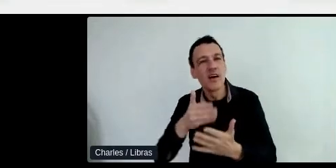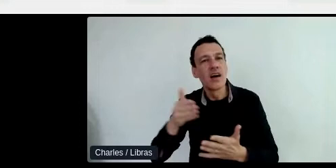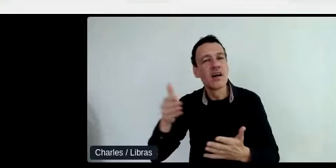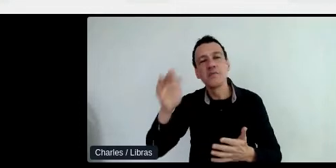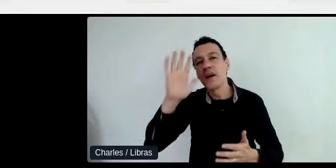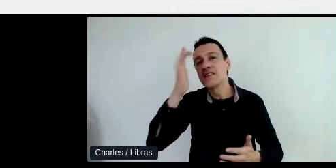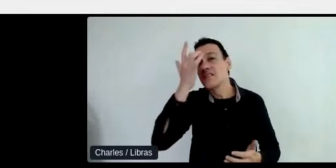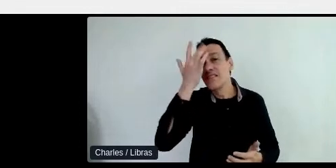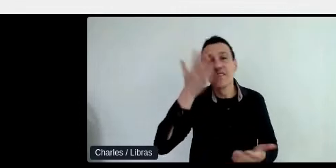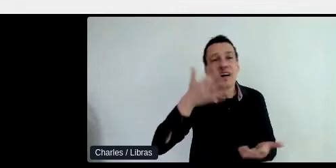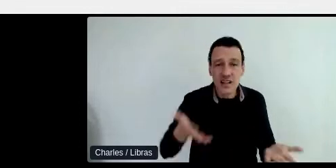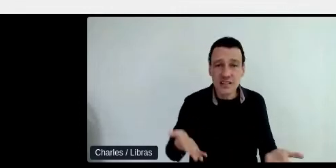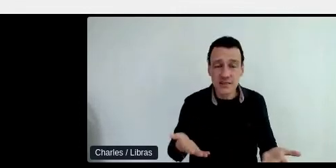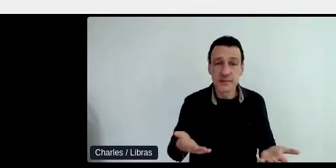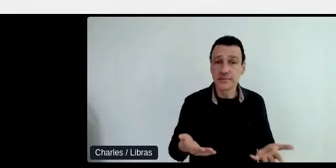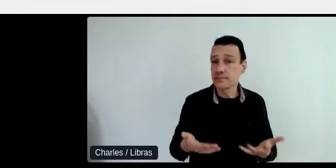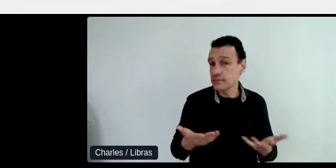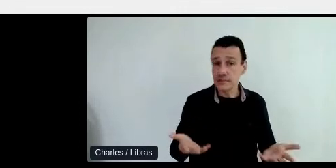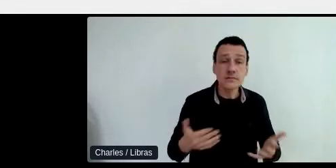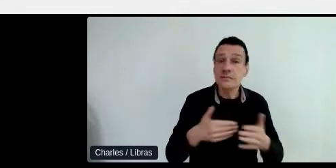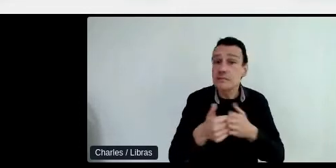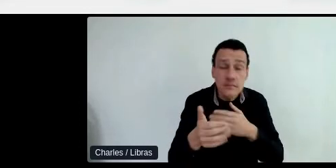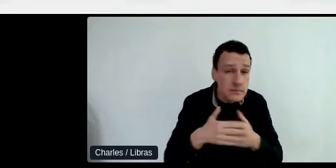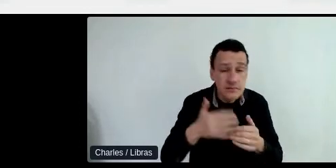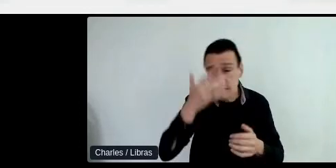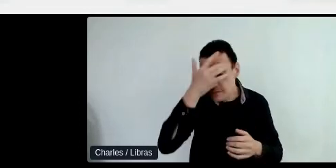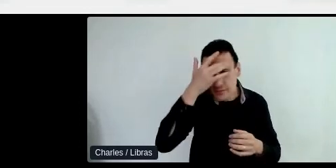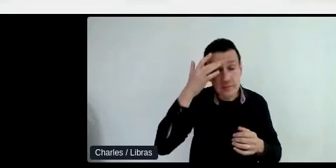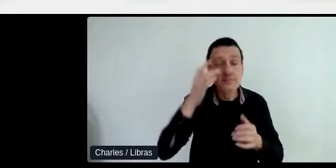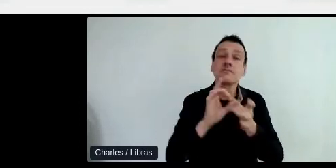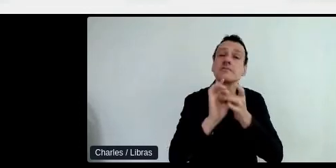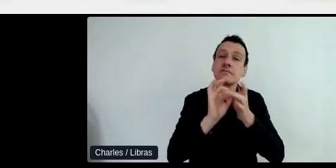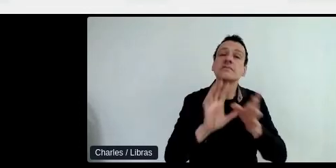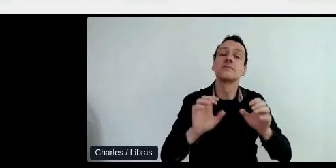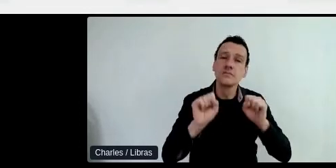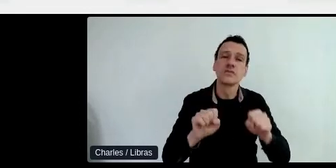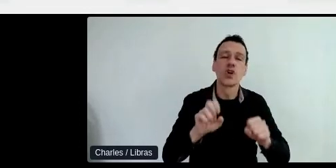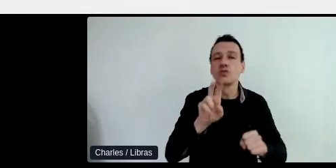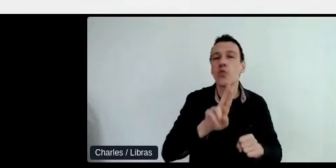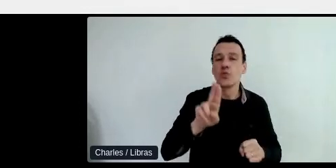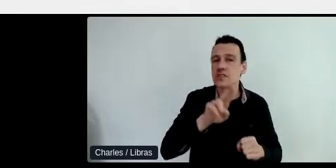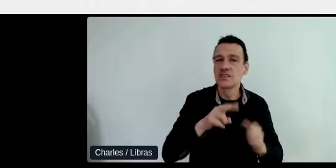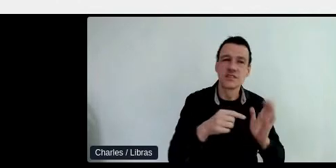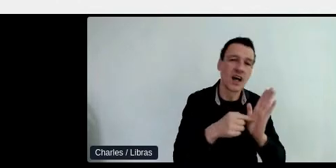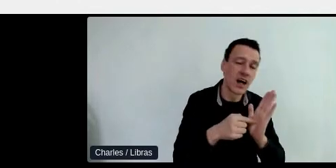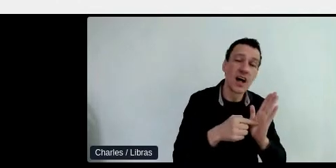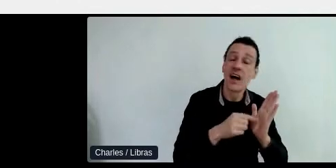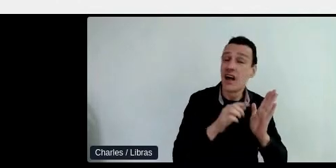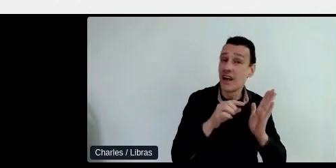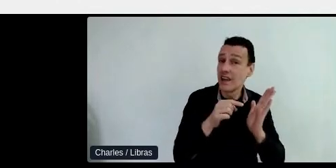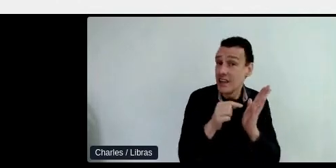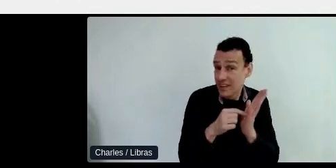pessoas vão se utilizar do seu conteúdo de uma forma mais fácil,